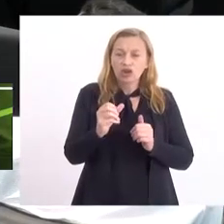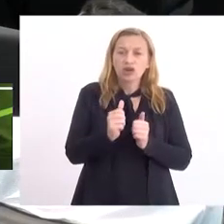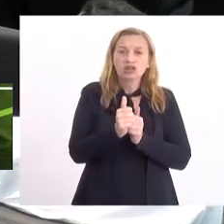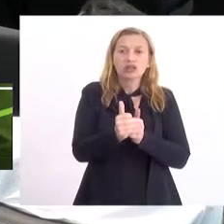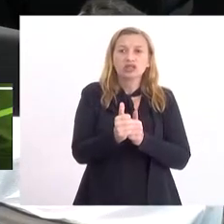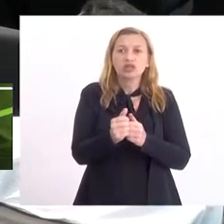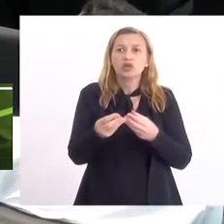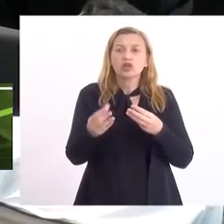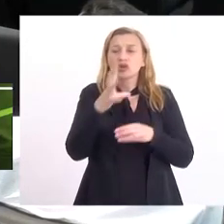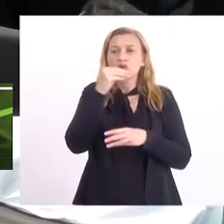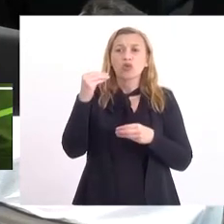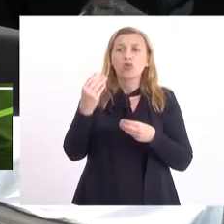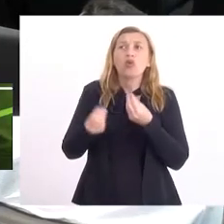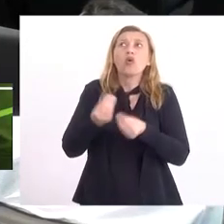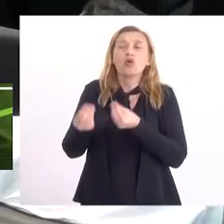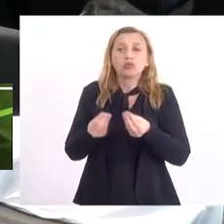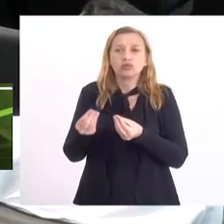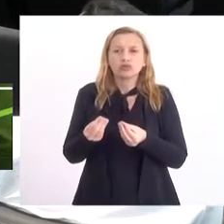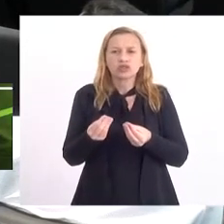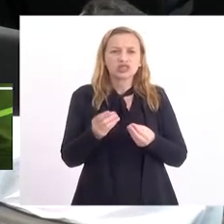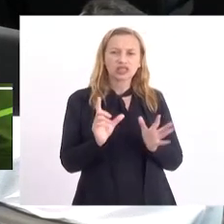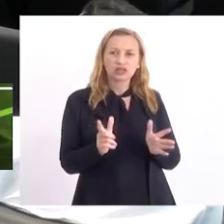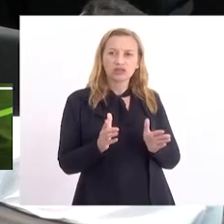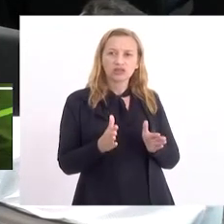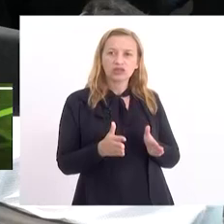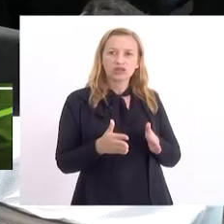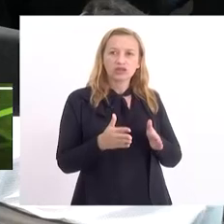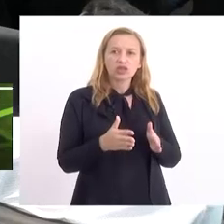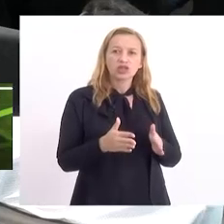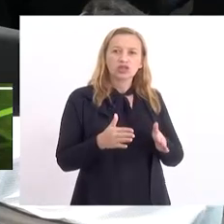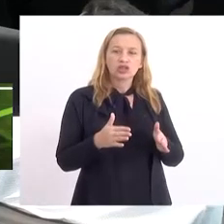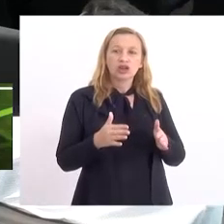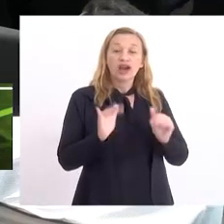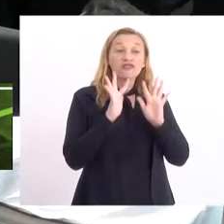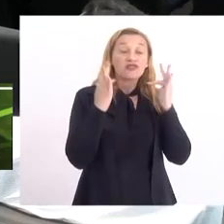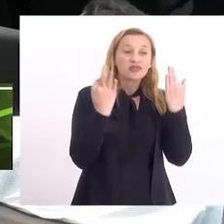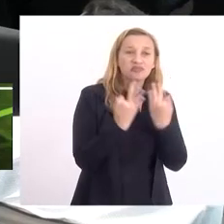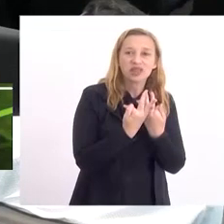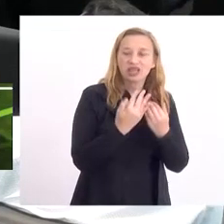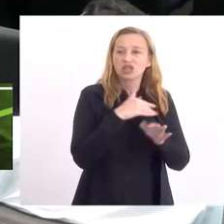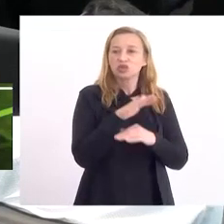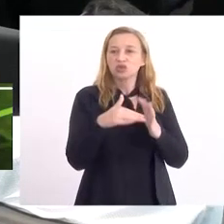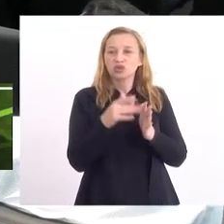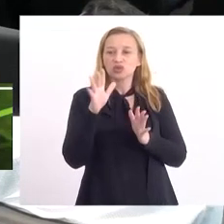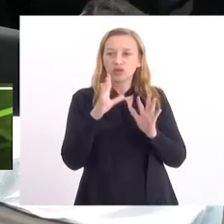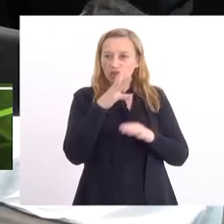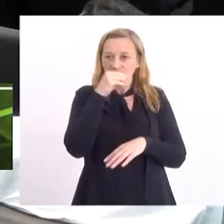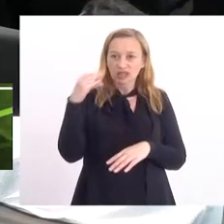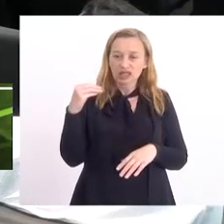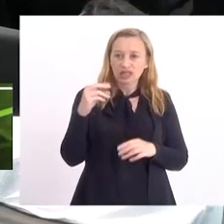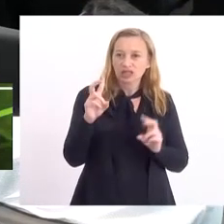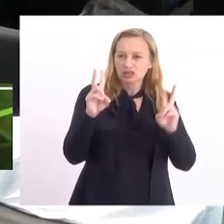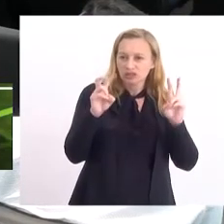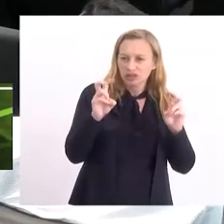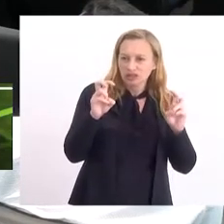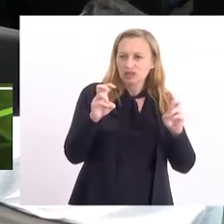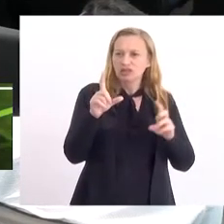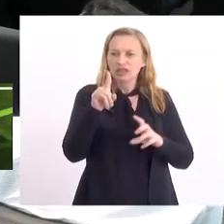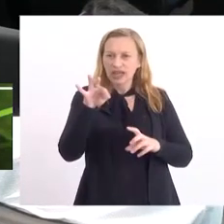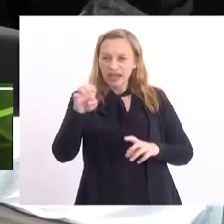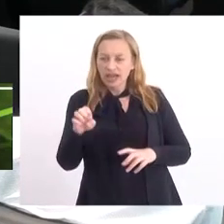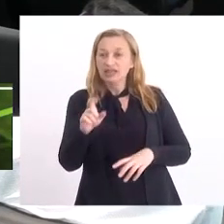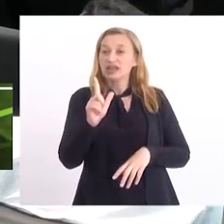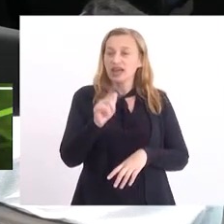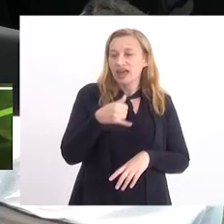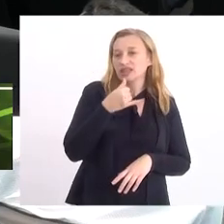70? E você não acompanha exclusivo o adolescente, você tem que acompanhar a família. Então, a situação do DGAS ela já é crítica. Eu tenho